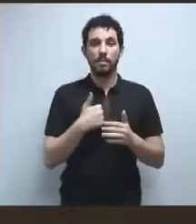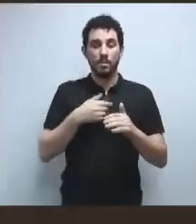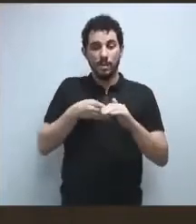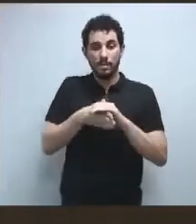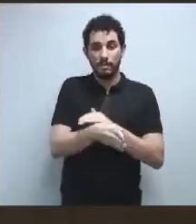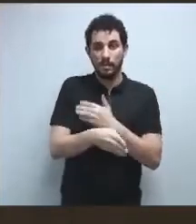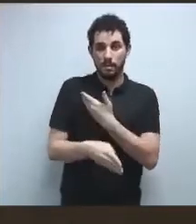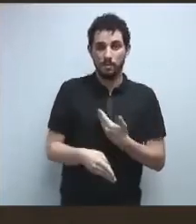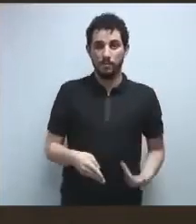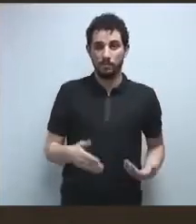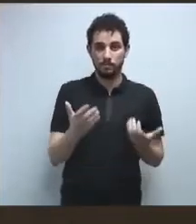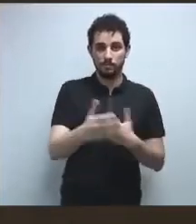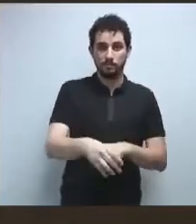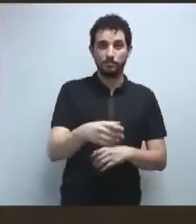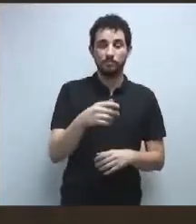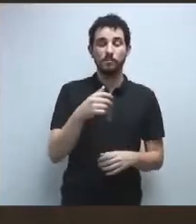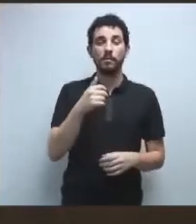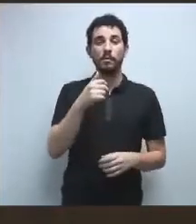1973